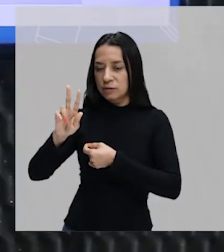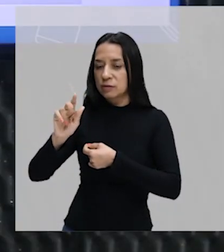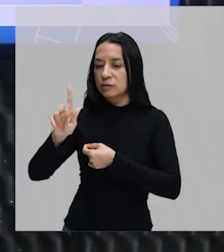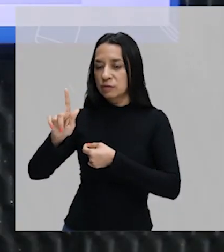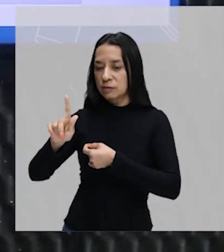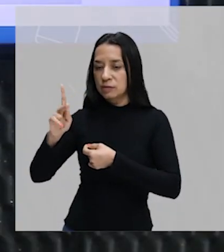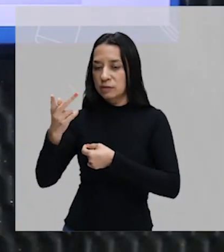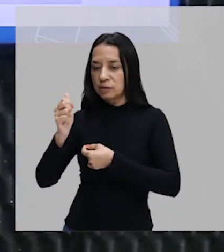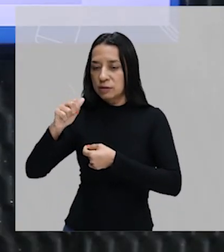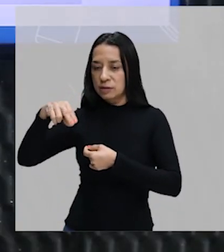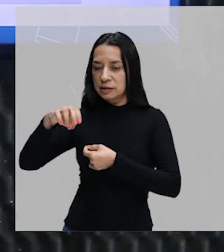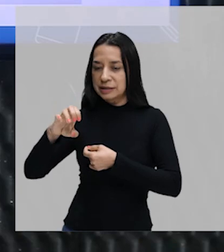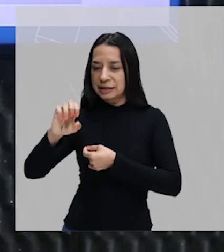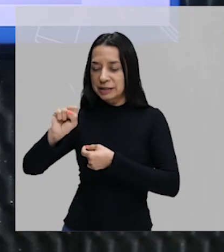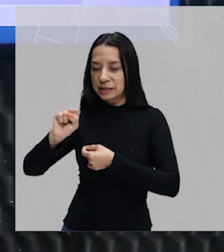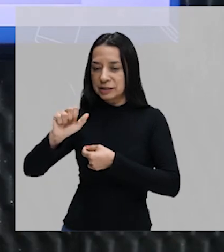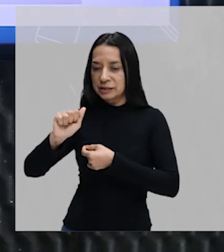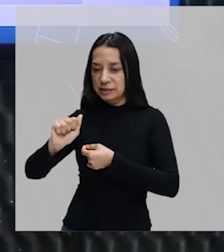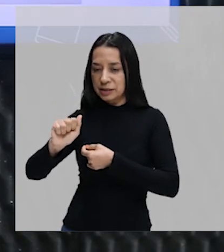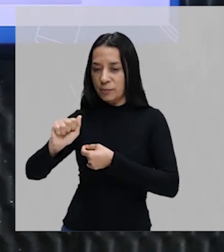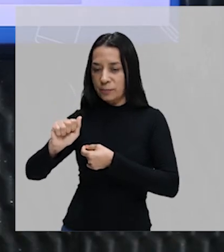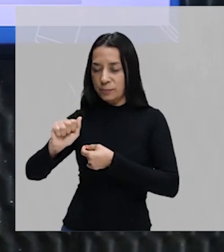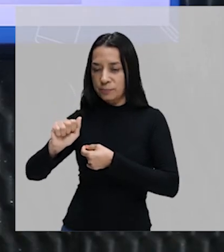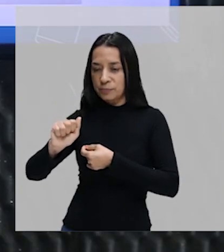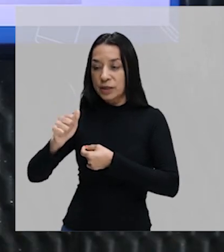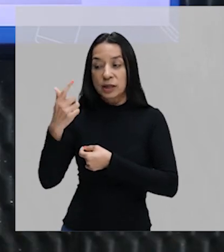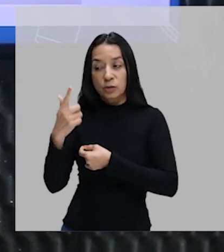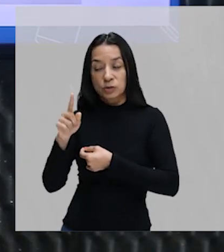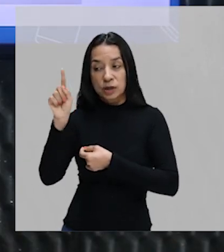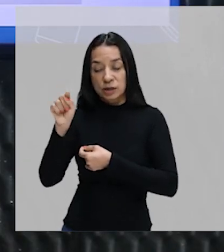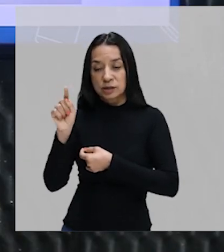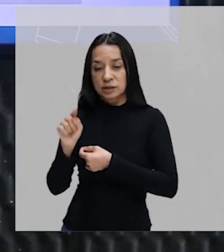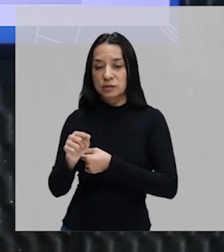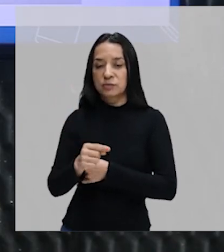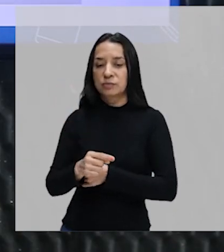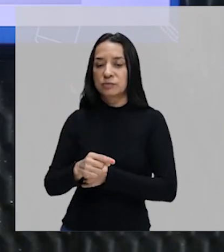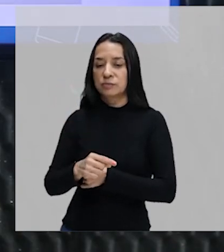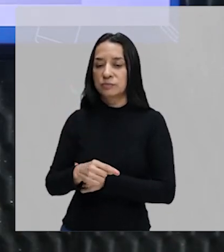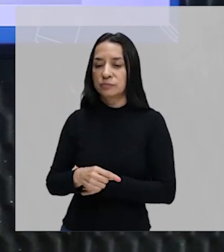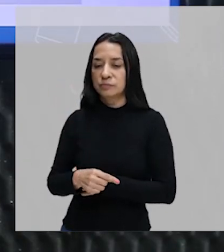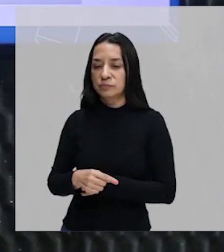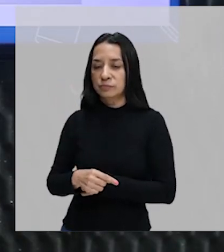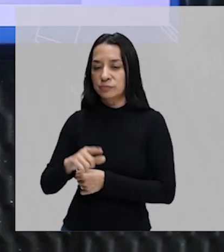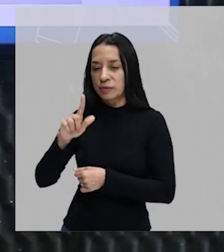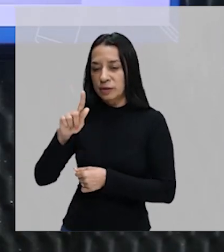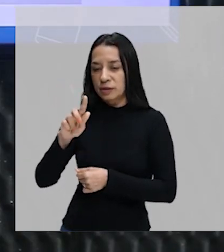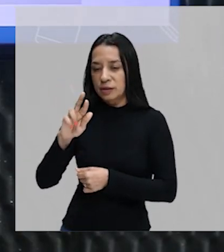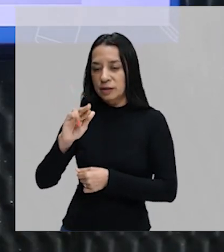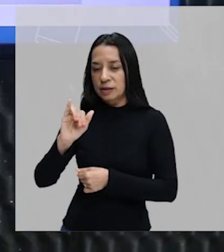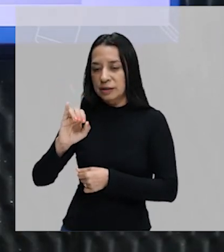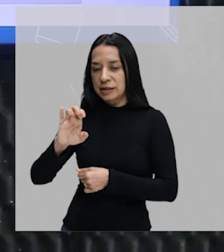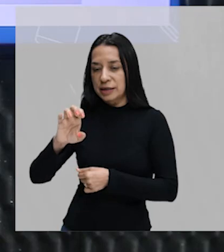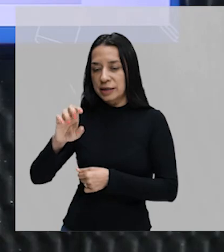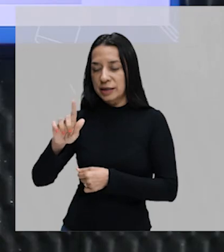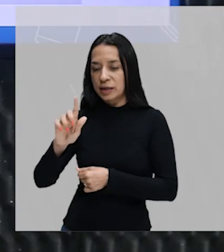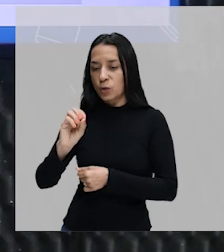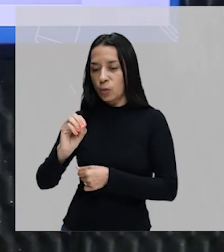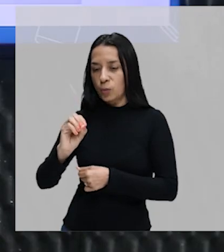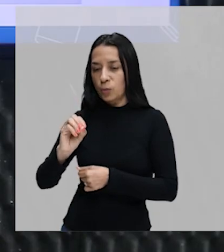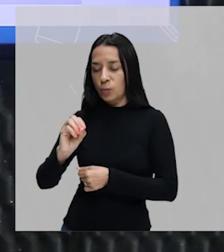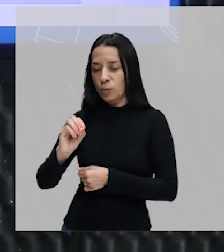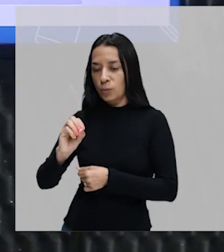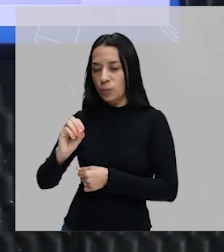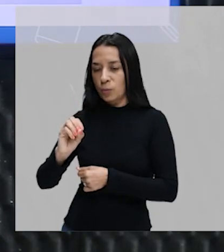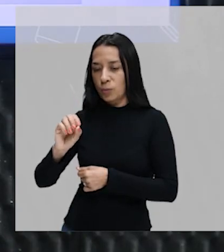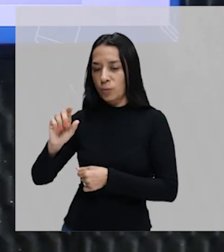griego e griega. Eu gosto muito desse adjetivo pátrio, griego e griega.